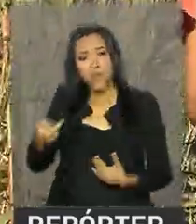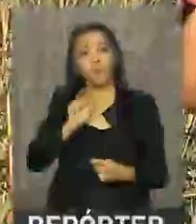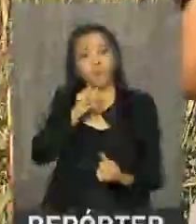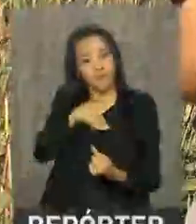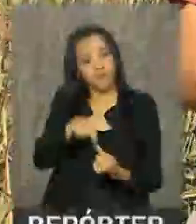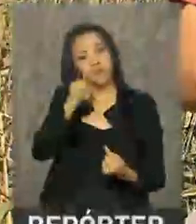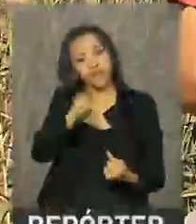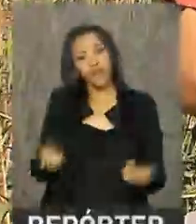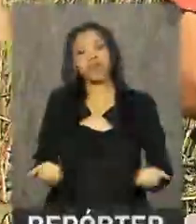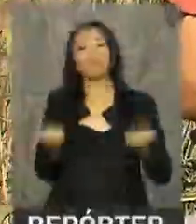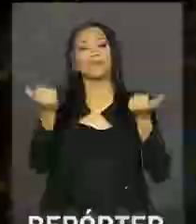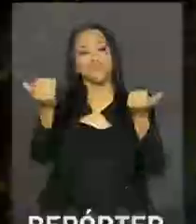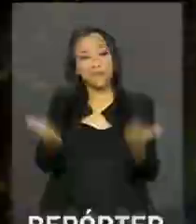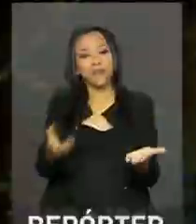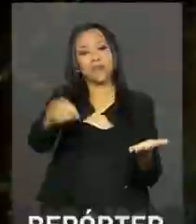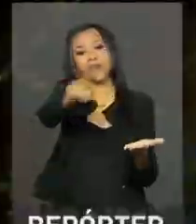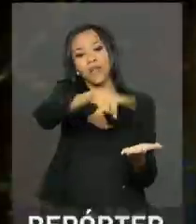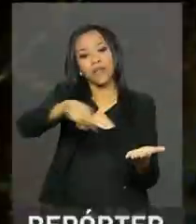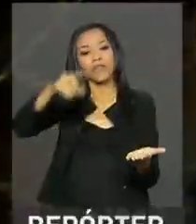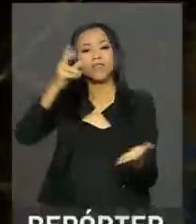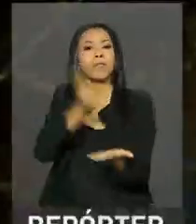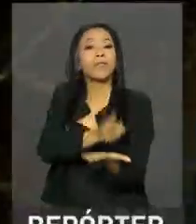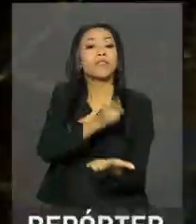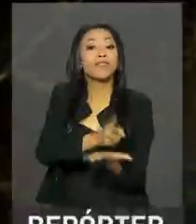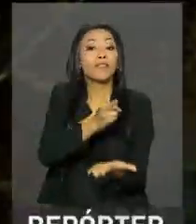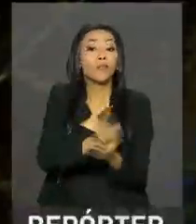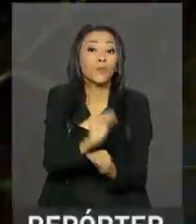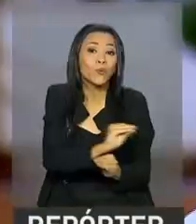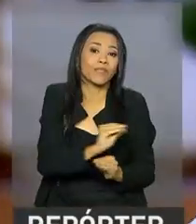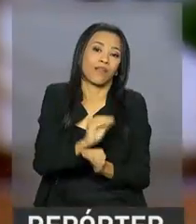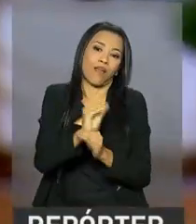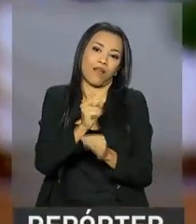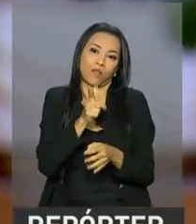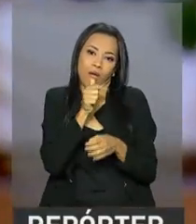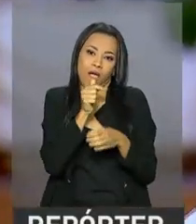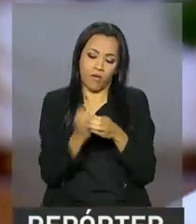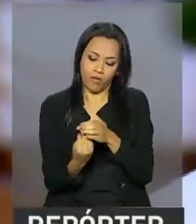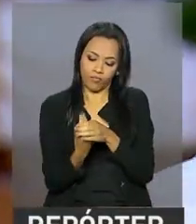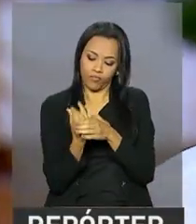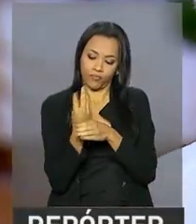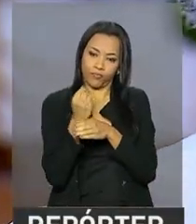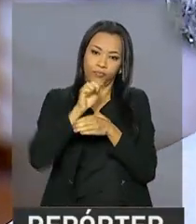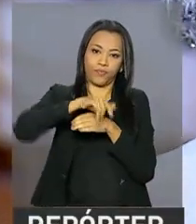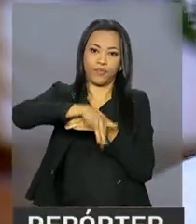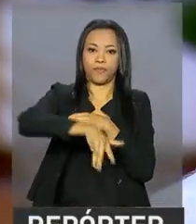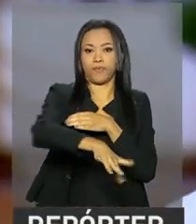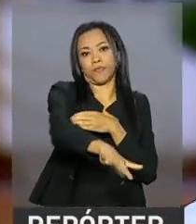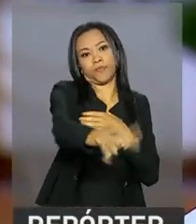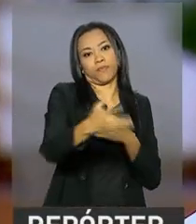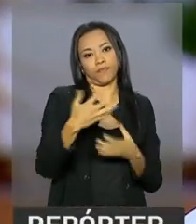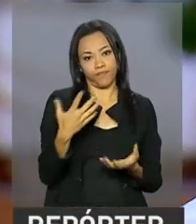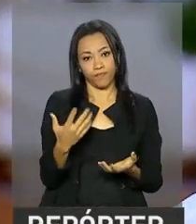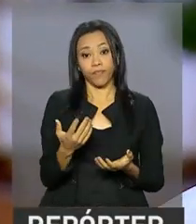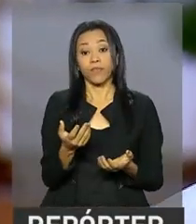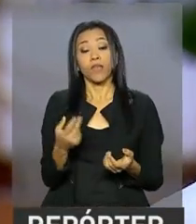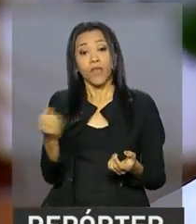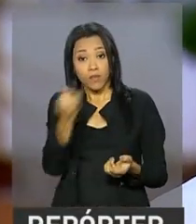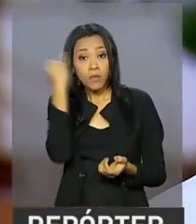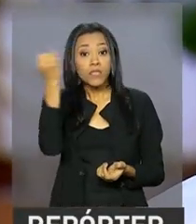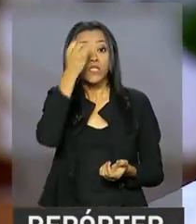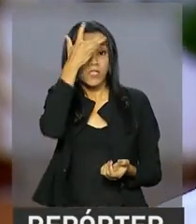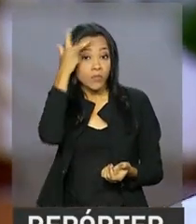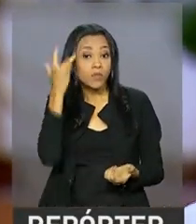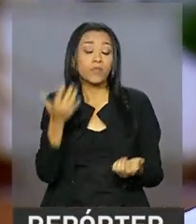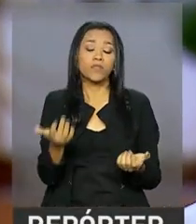aos produtores meios que facilitem a conservação das nascentes. É importante que o produtor também venha para o aplicativo dos plantadores de